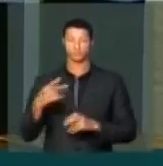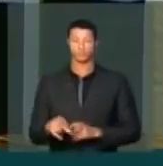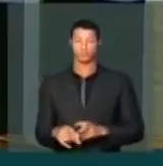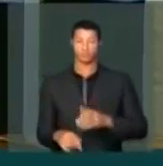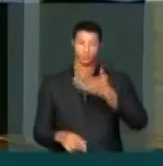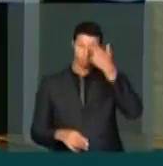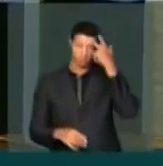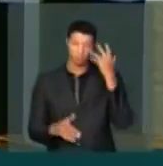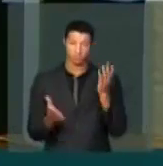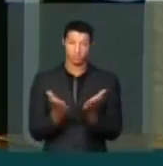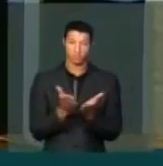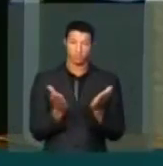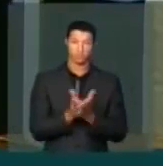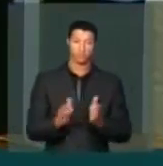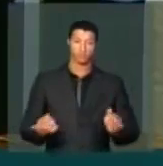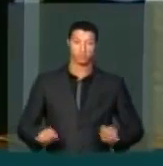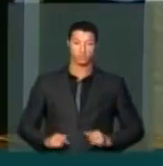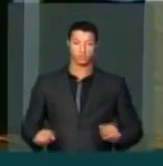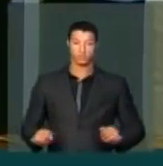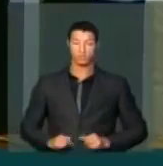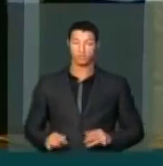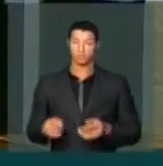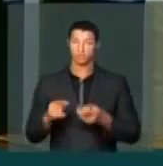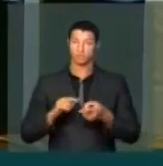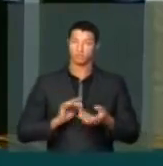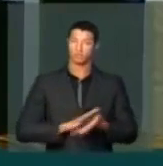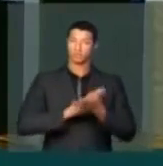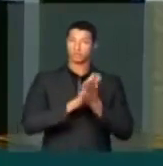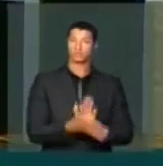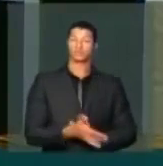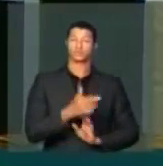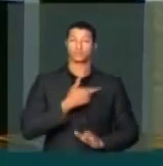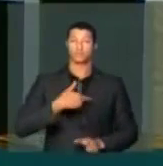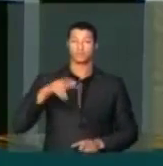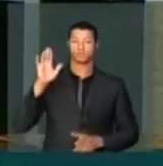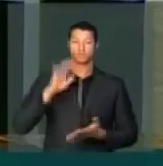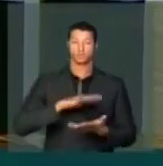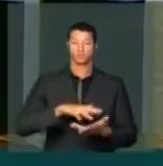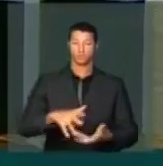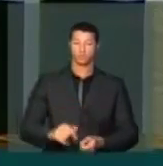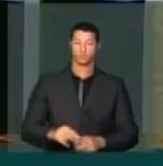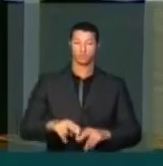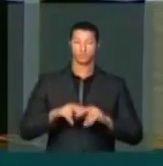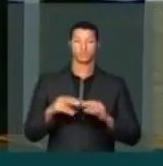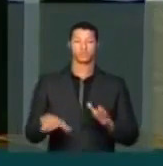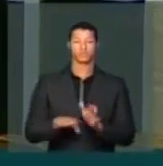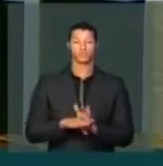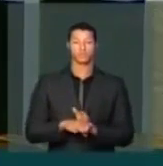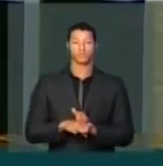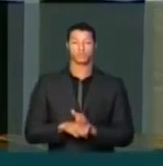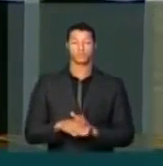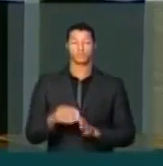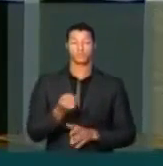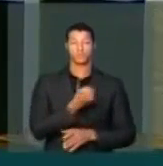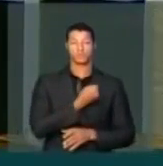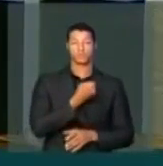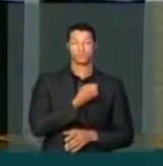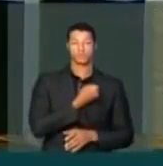aos cristãos que sofrem a perseguição religiosa no mundo. Pode-se chegar ao